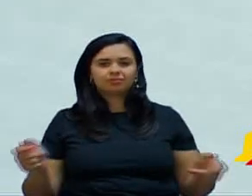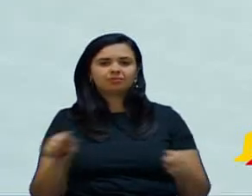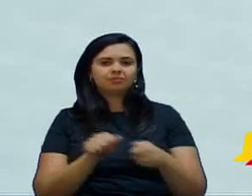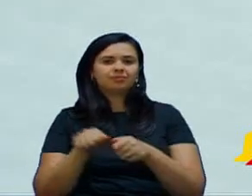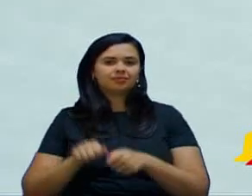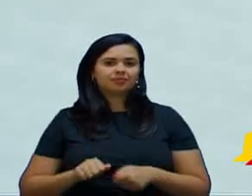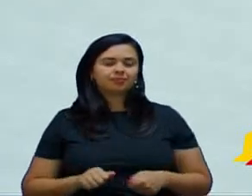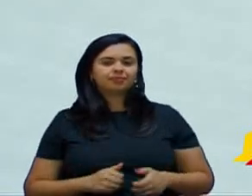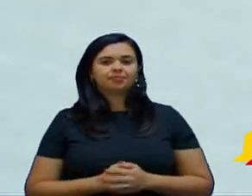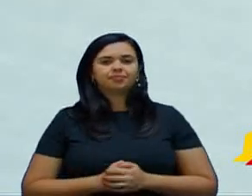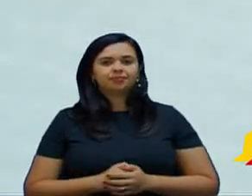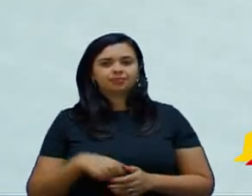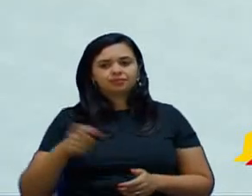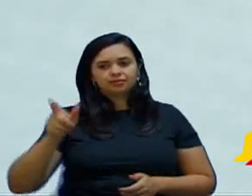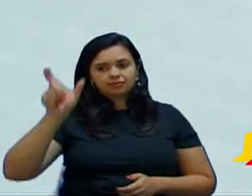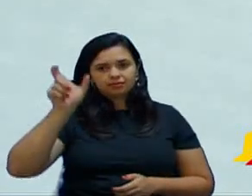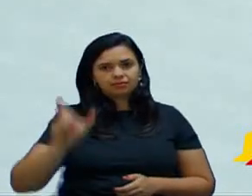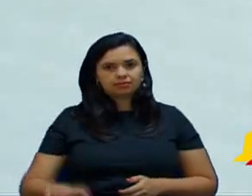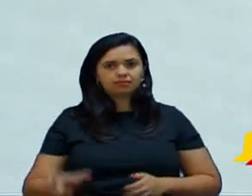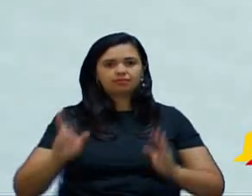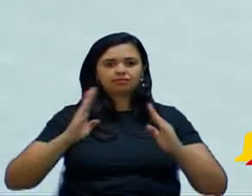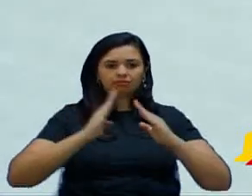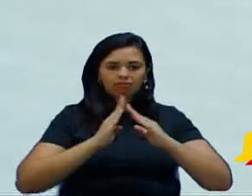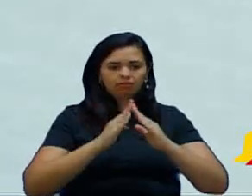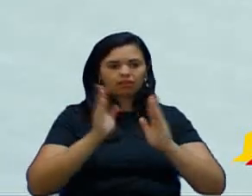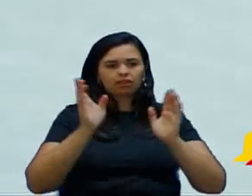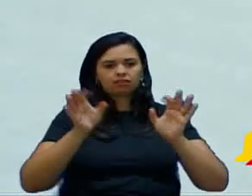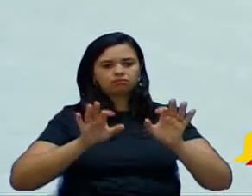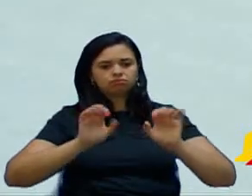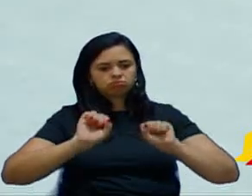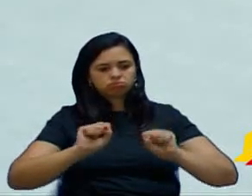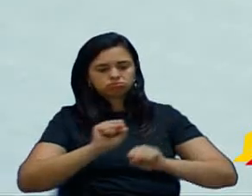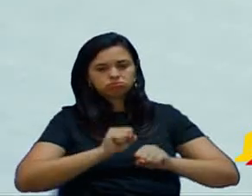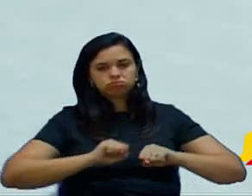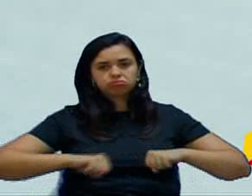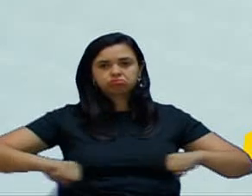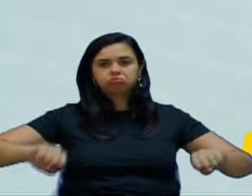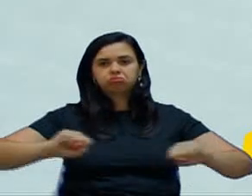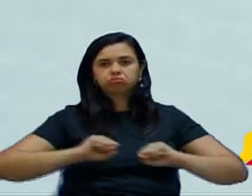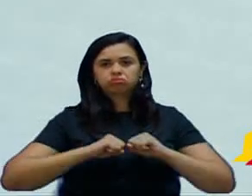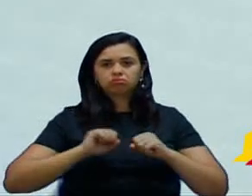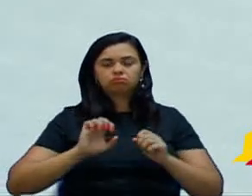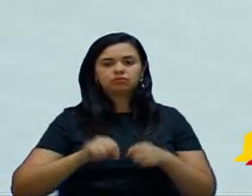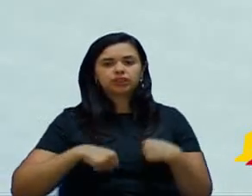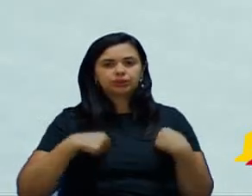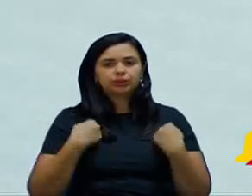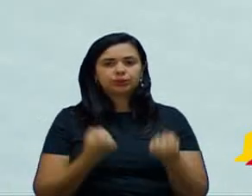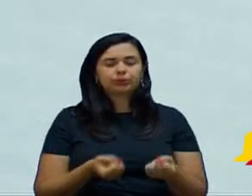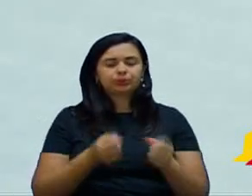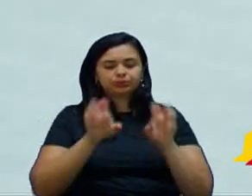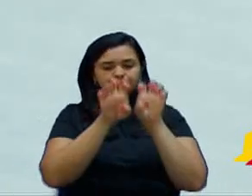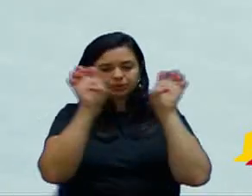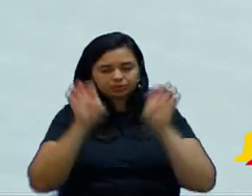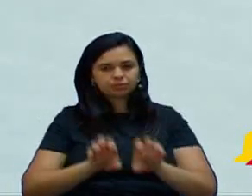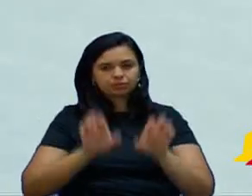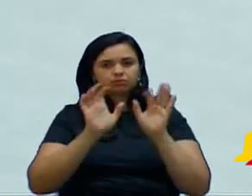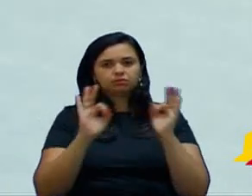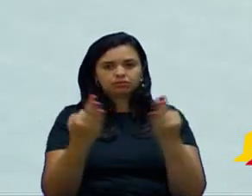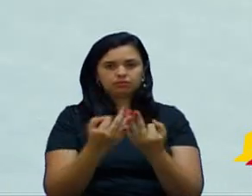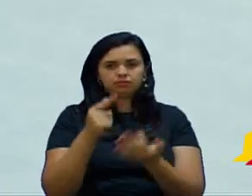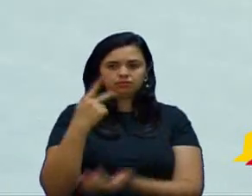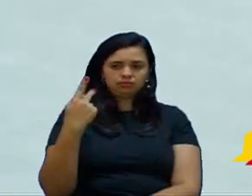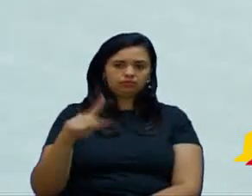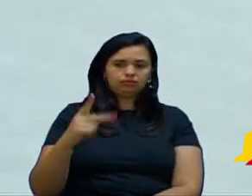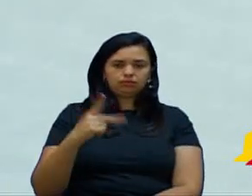que ela coloque o seu lar de pé e dê uma estrutura para toda a sua família, é importante que ela tenha a sua